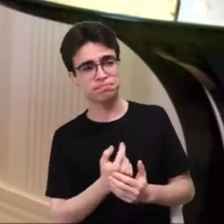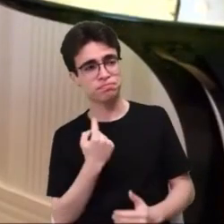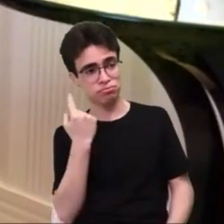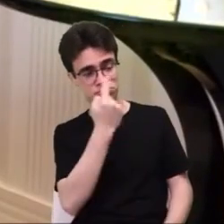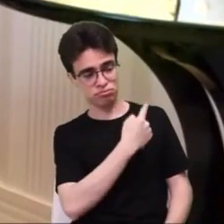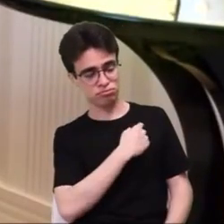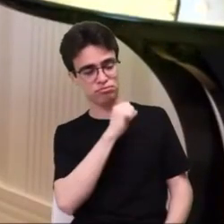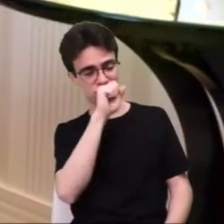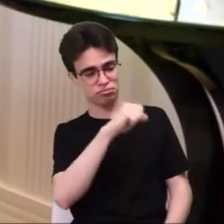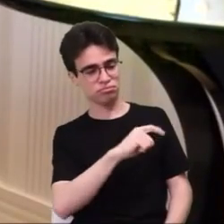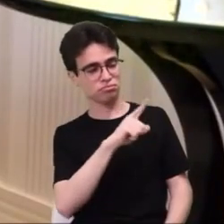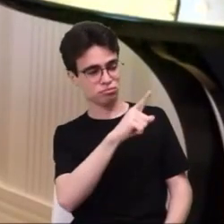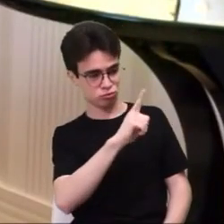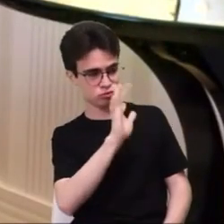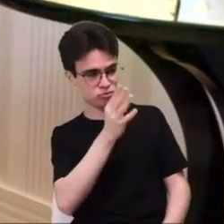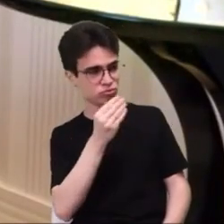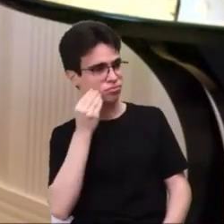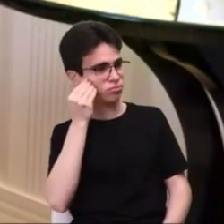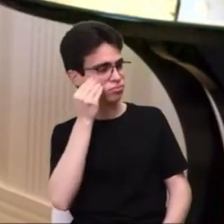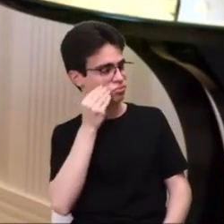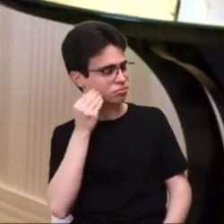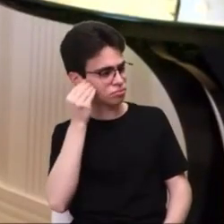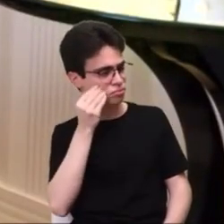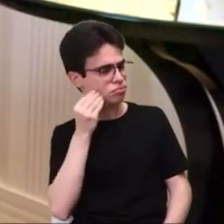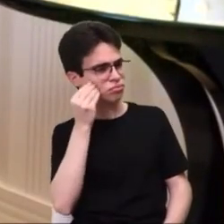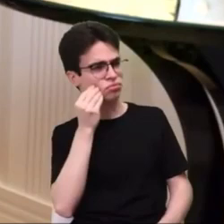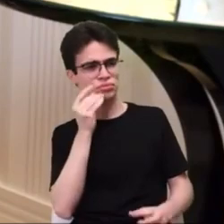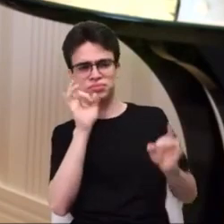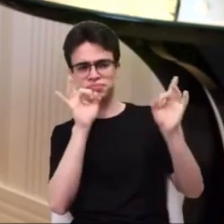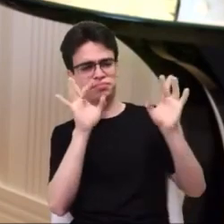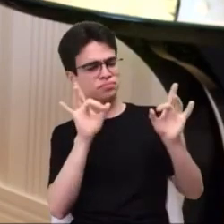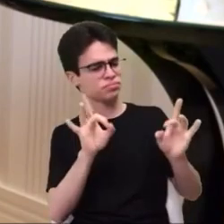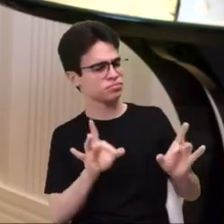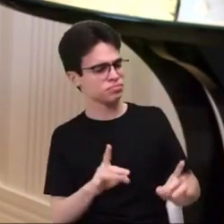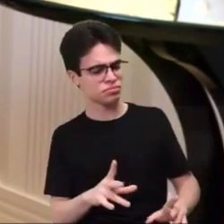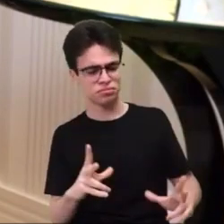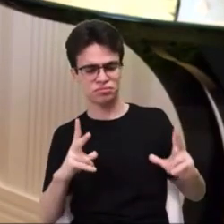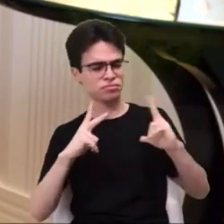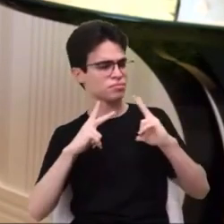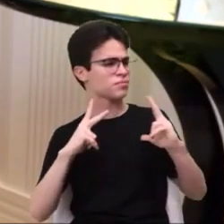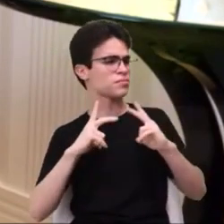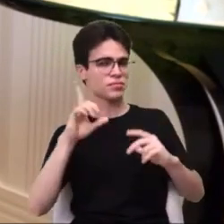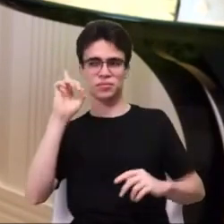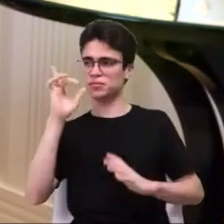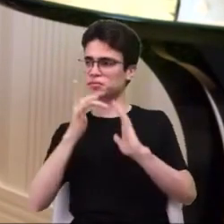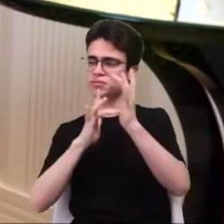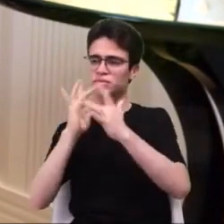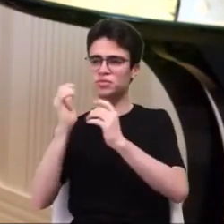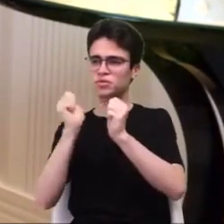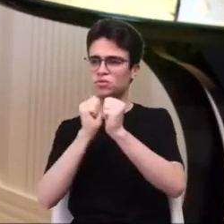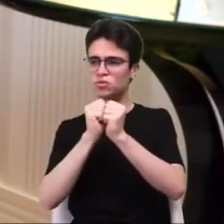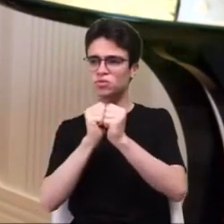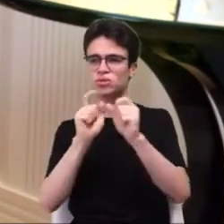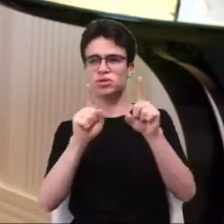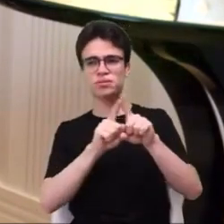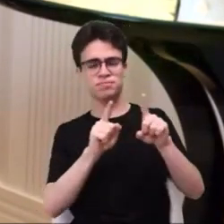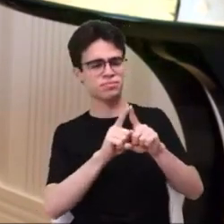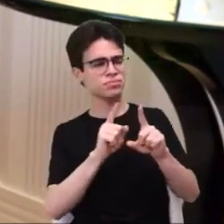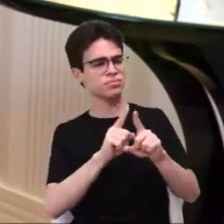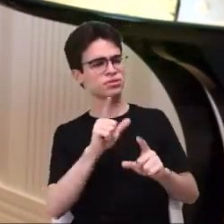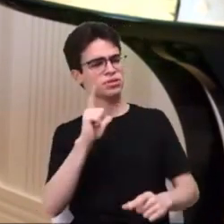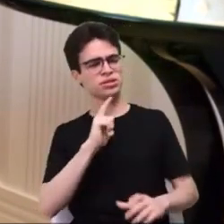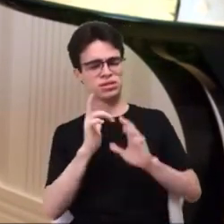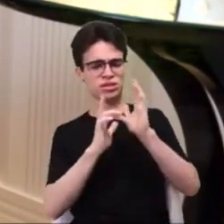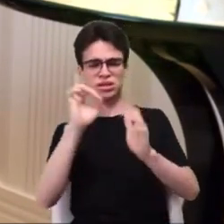tem você teve uma experiência especial aí, pessoal com o Senhor Jesus, através dessa palavra